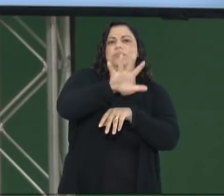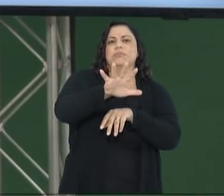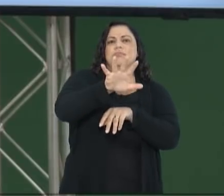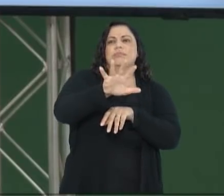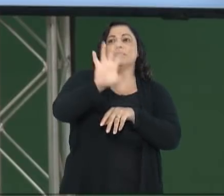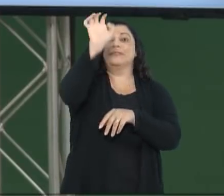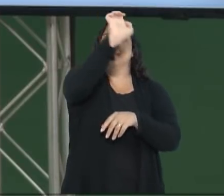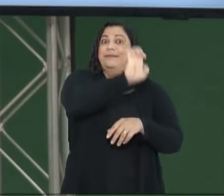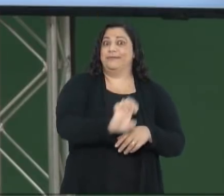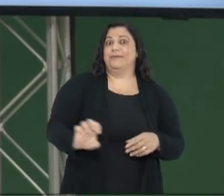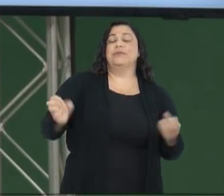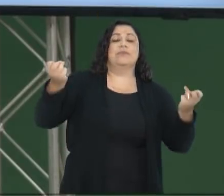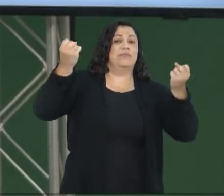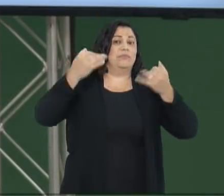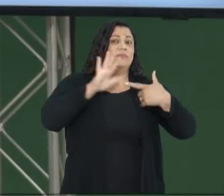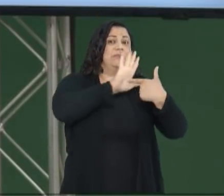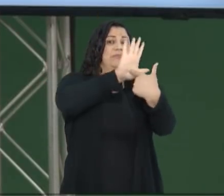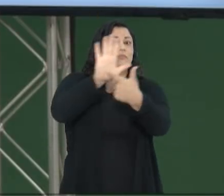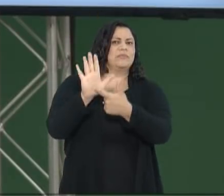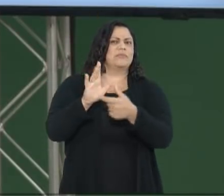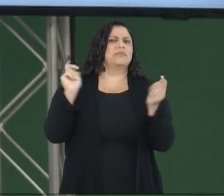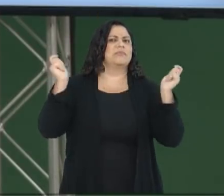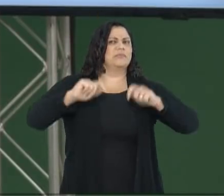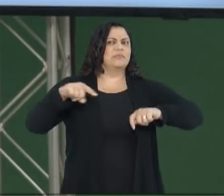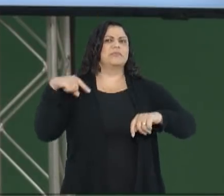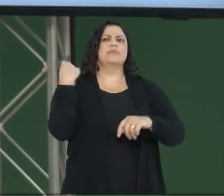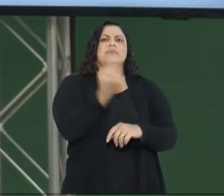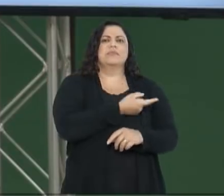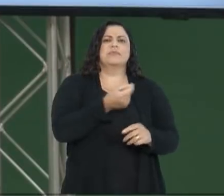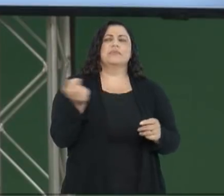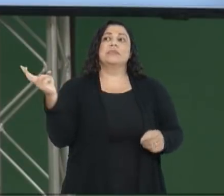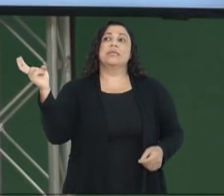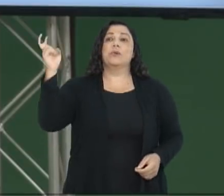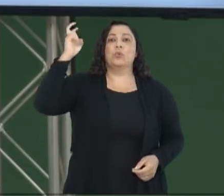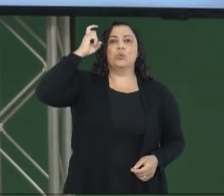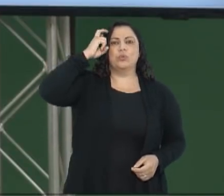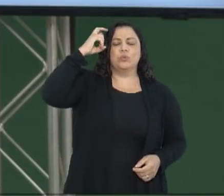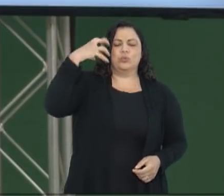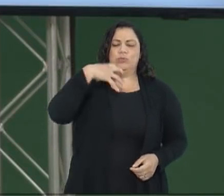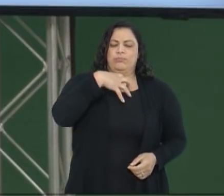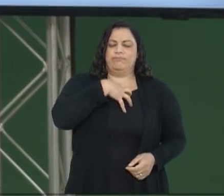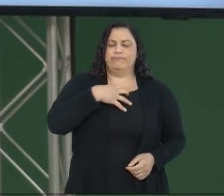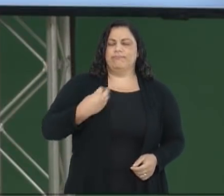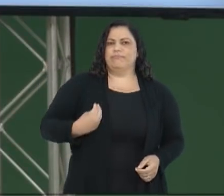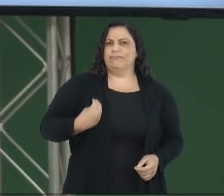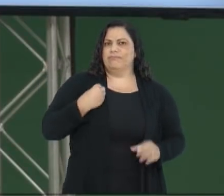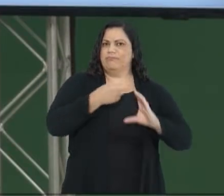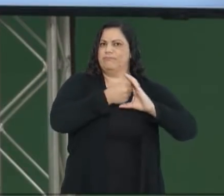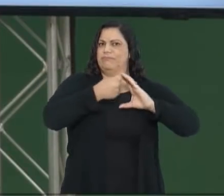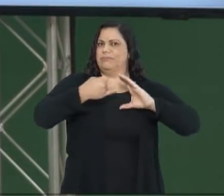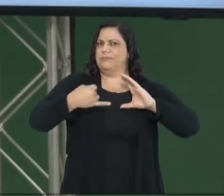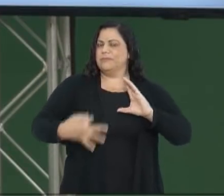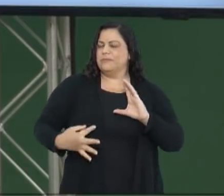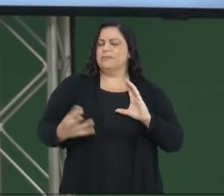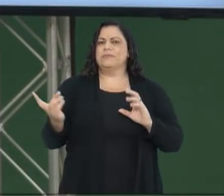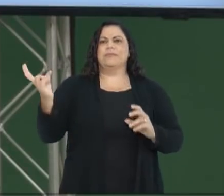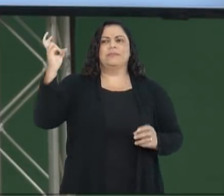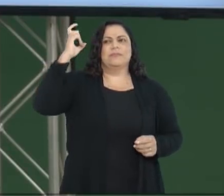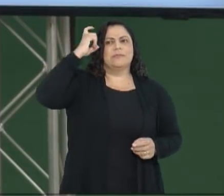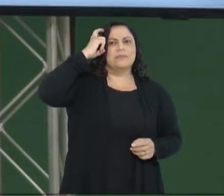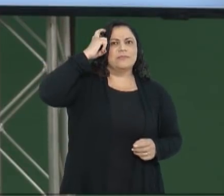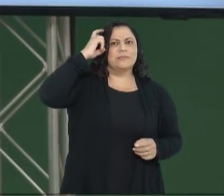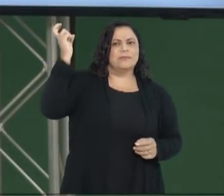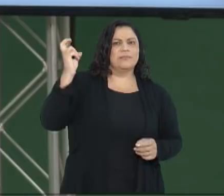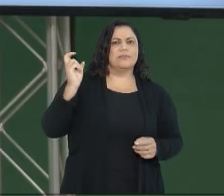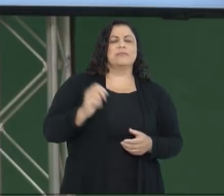Ou seja, isso mostra para nós também que a cultura, os modos de viver, essas características culturais da Europa, elas